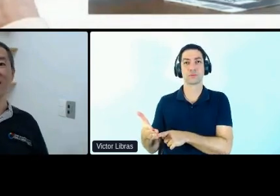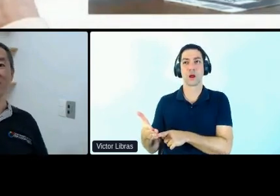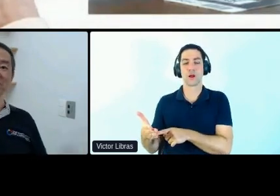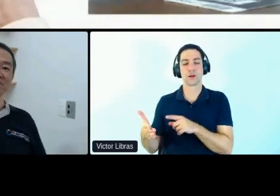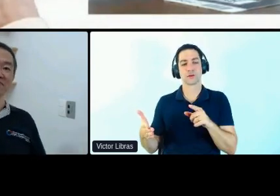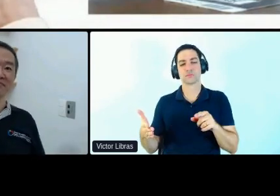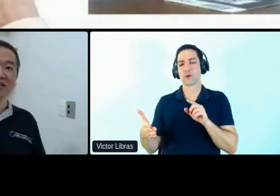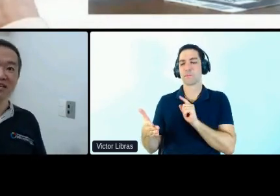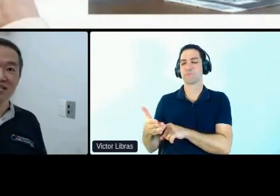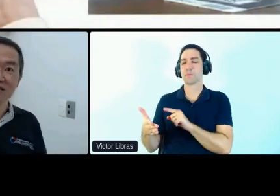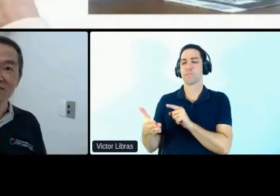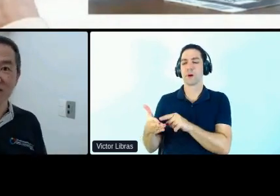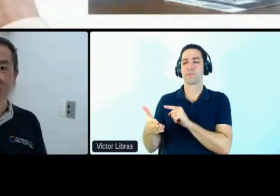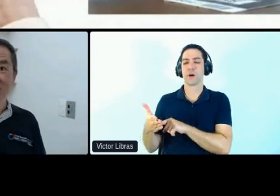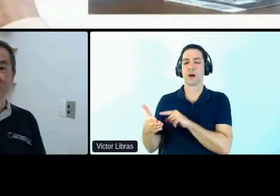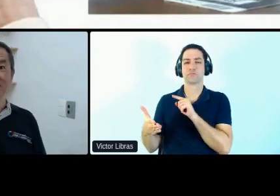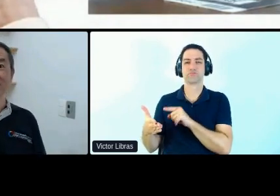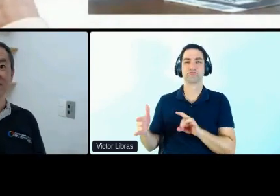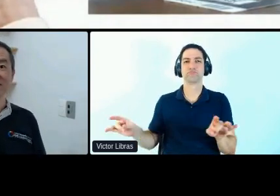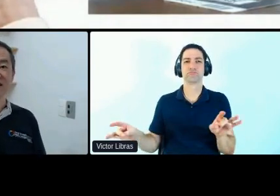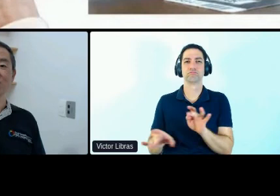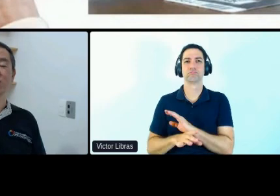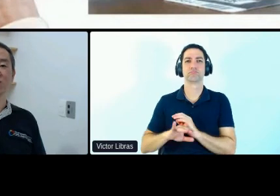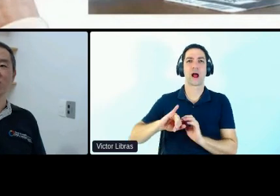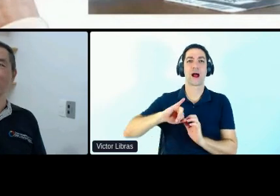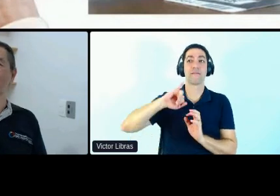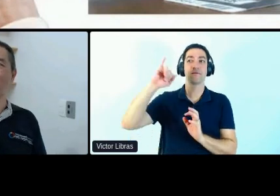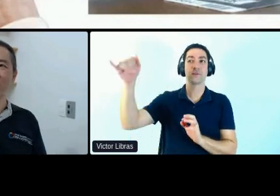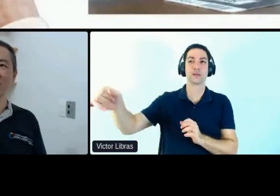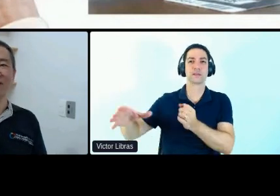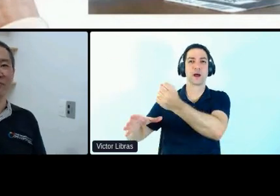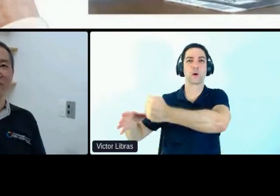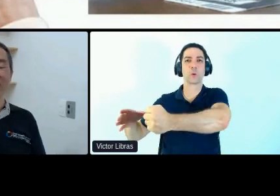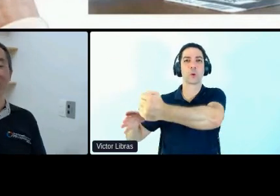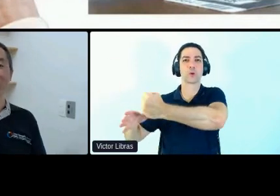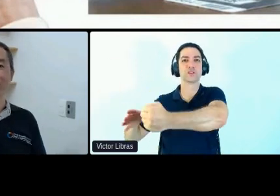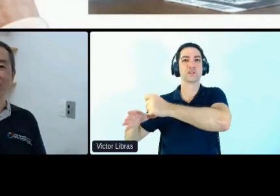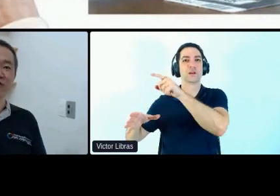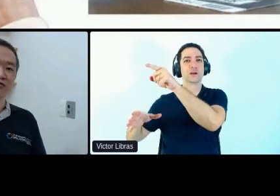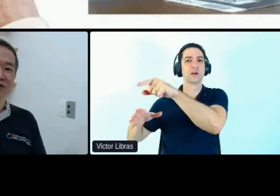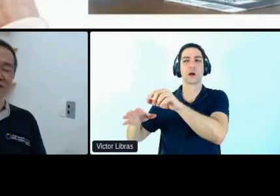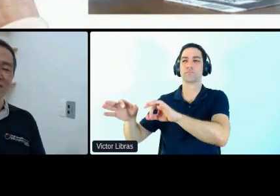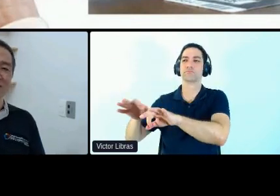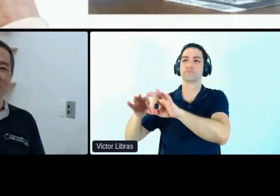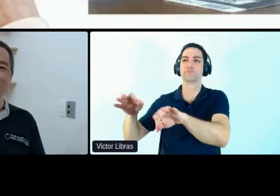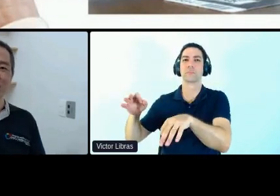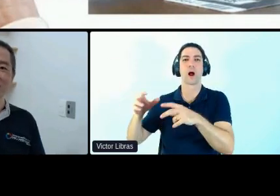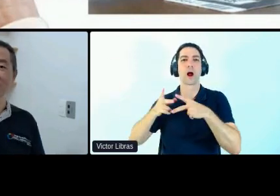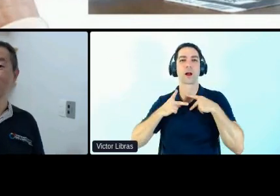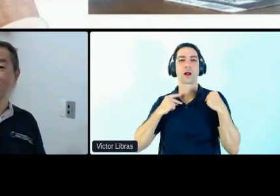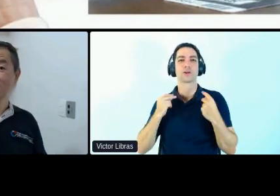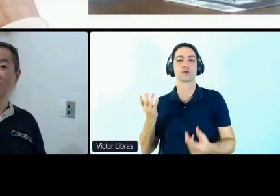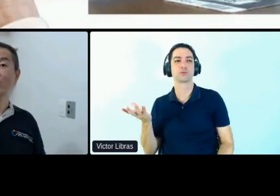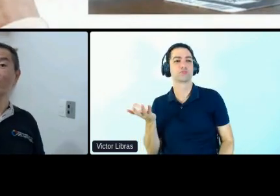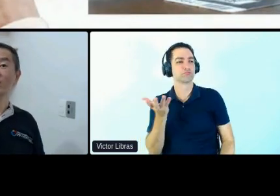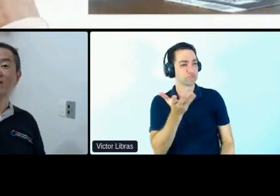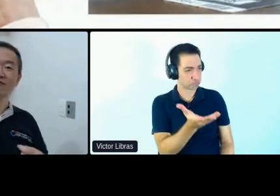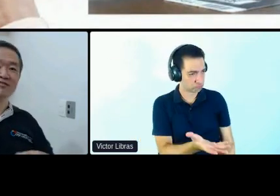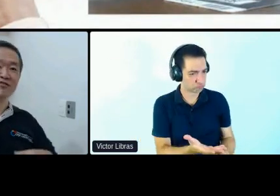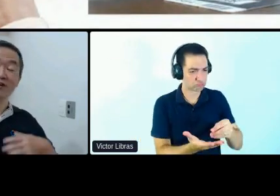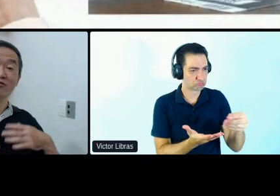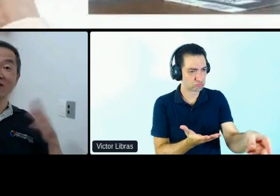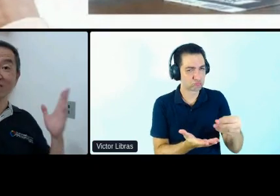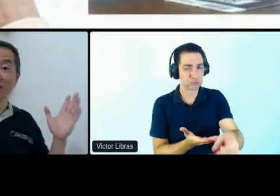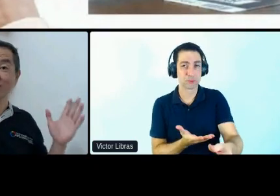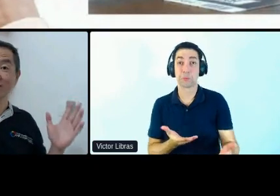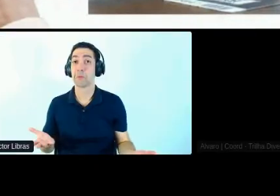me serve e beleza. Isso começou, a primeira vez que eu vi foi em um restaurante japonês. O proprietário